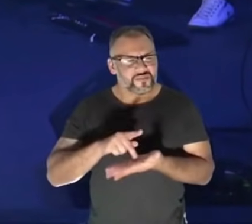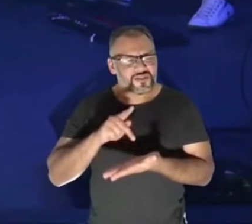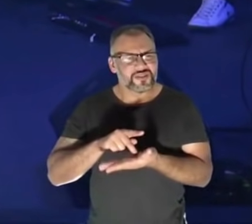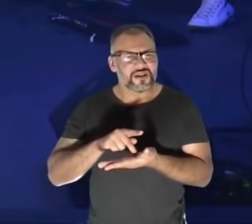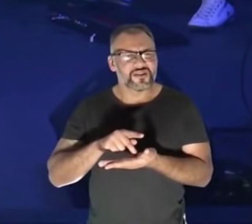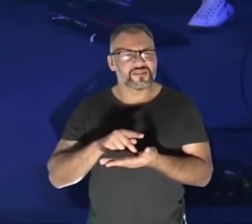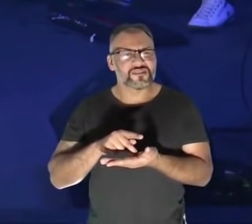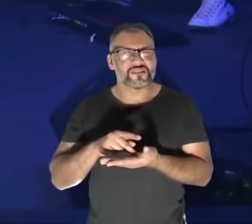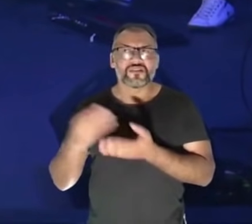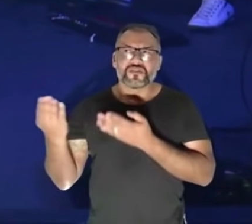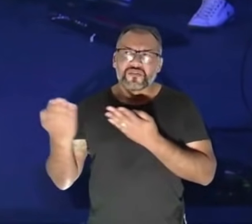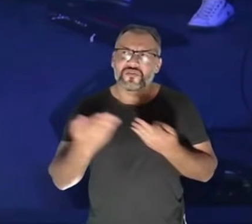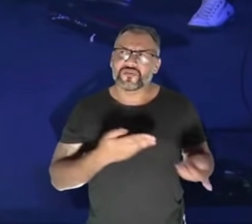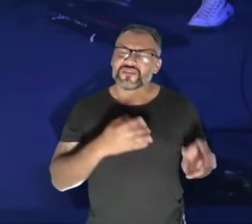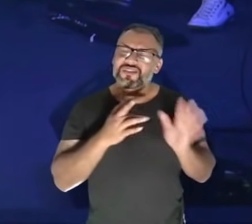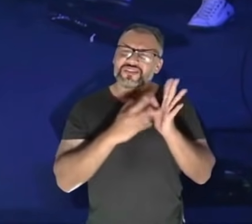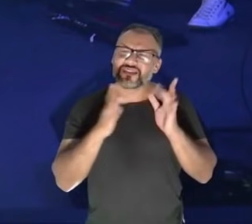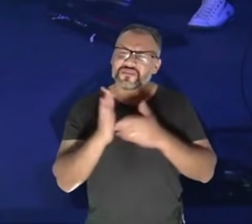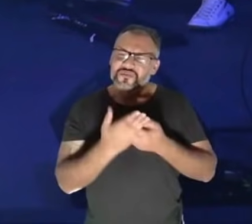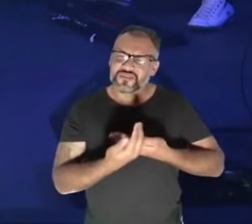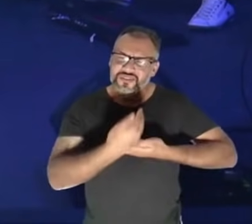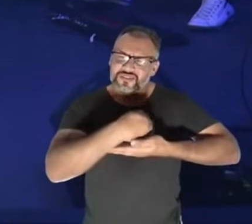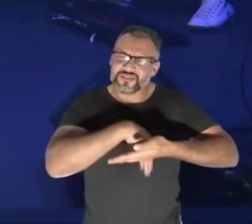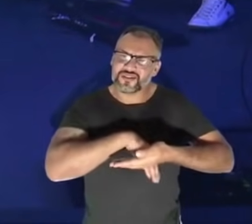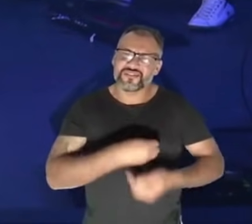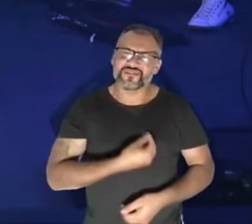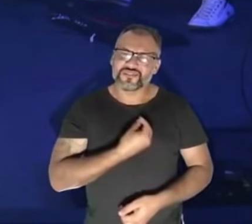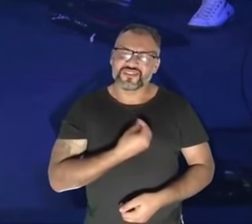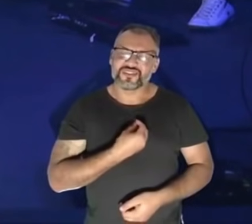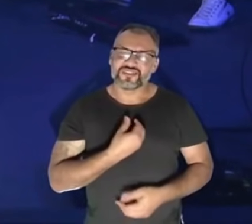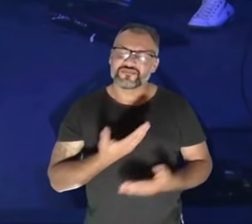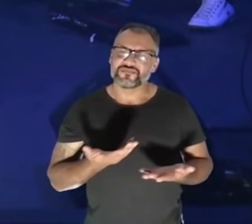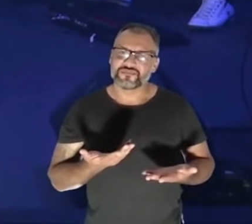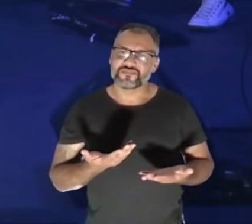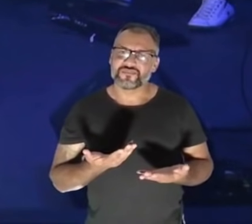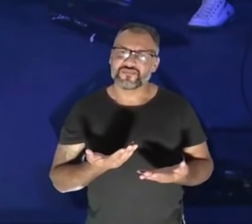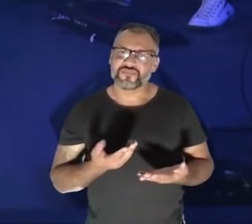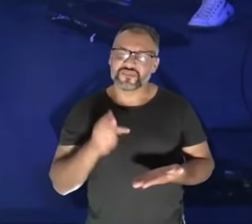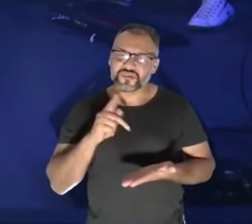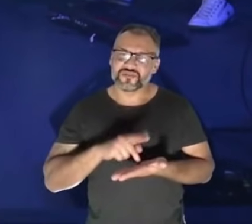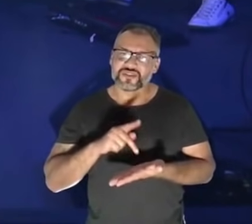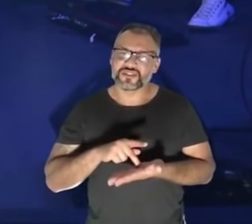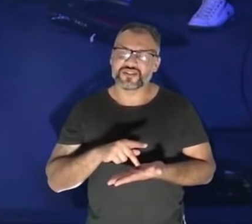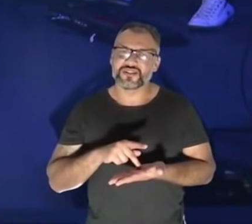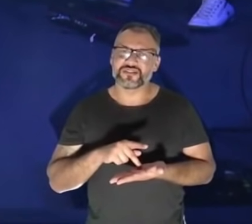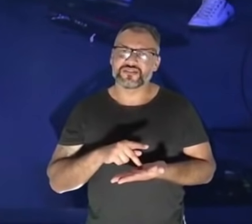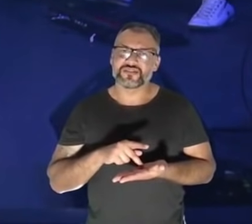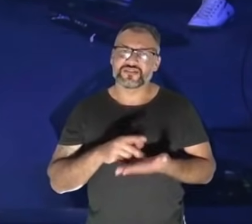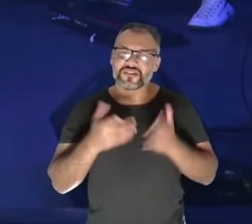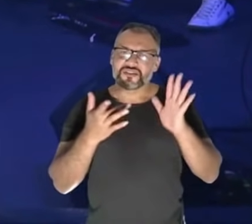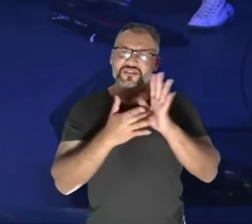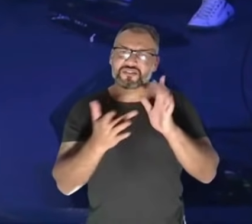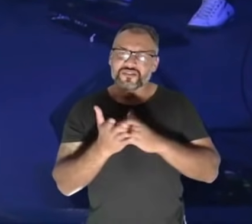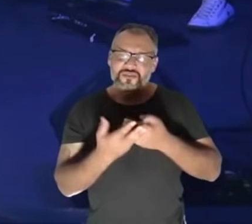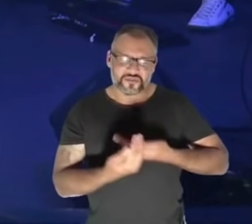e eu realmente estou desejando ele e ele é bem vindo aqui dentro